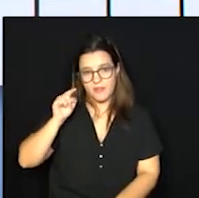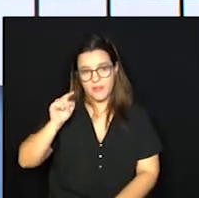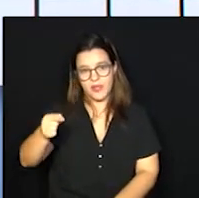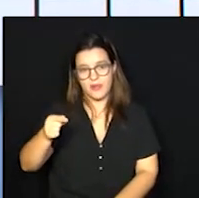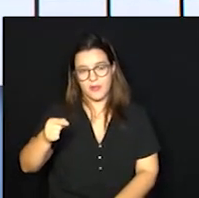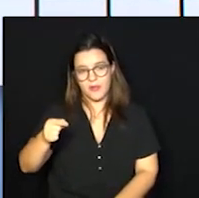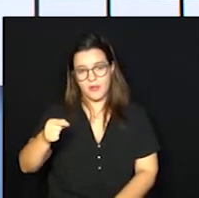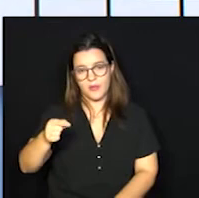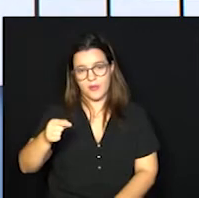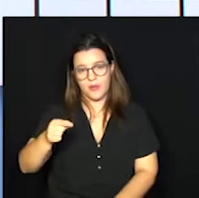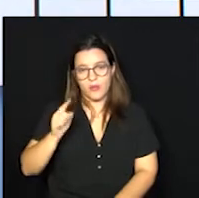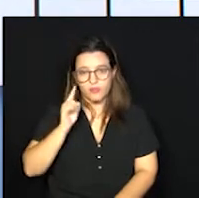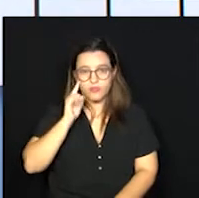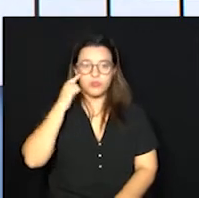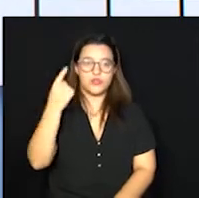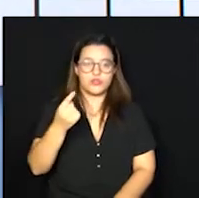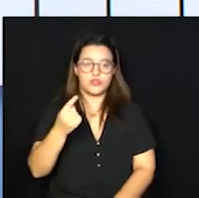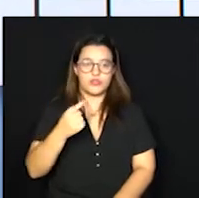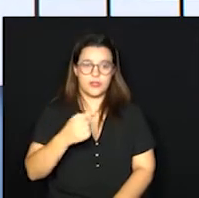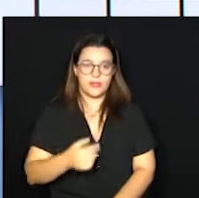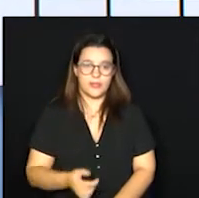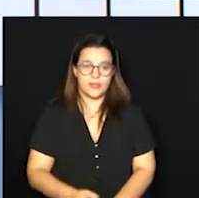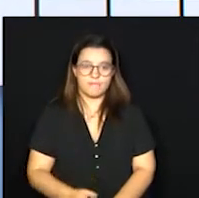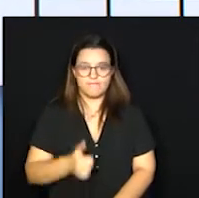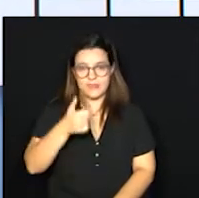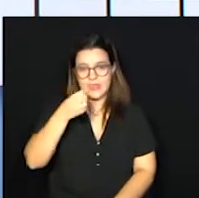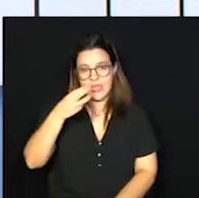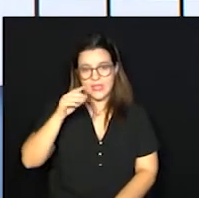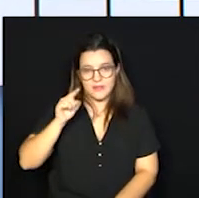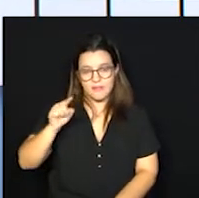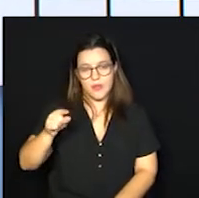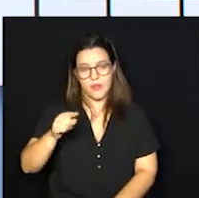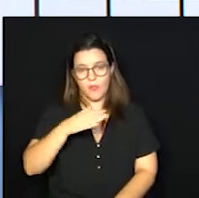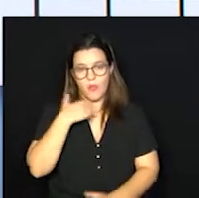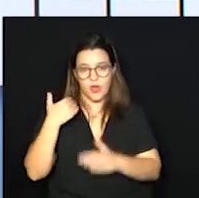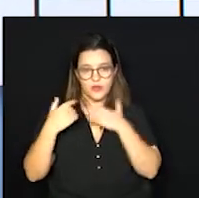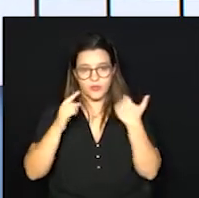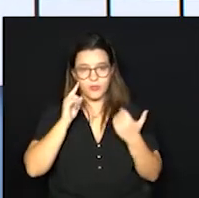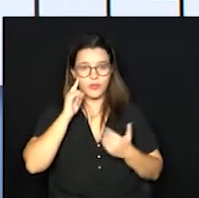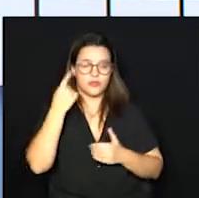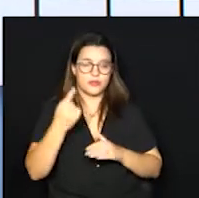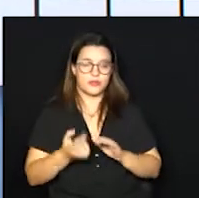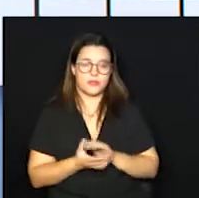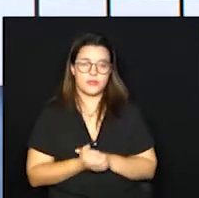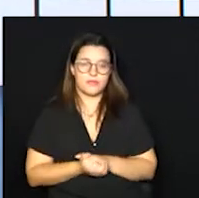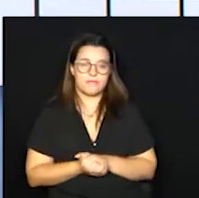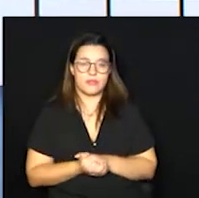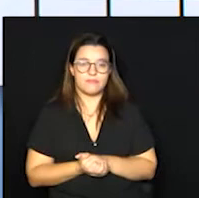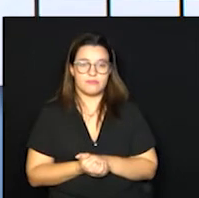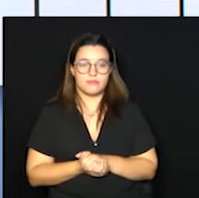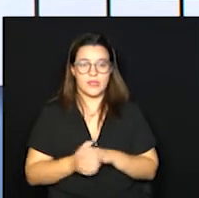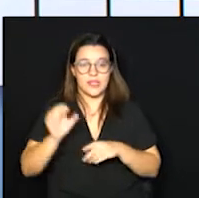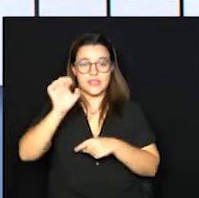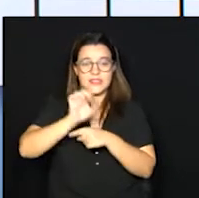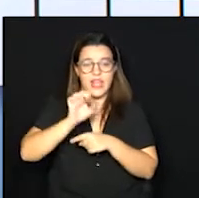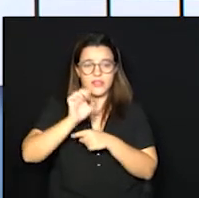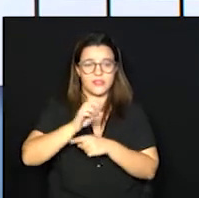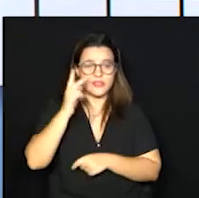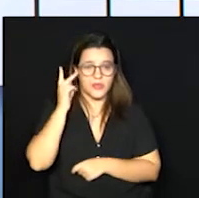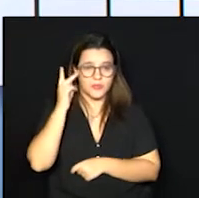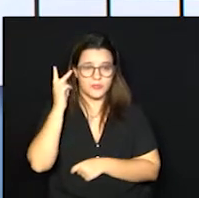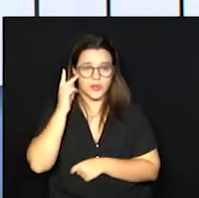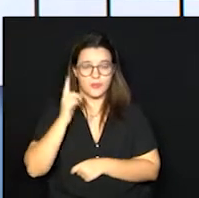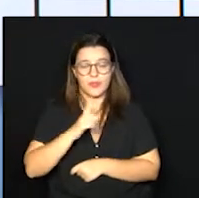13.493 casos por dia, a média nacional. Agora, quando a gente fala no estado de São Paulo, temos